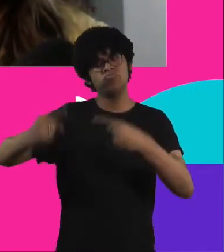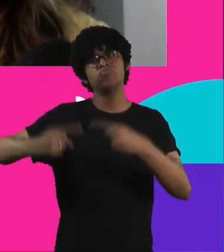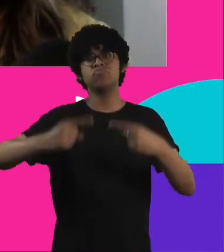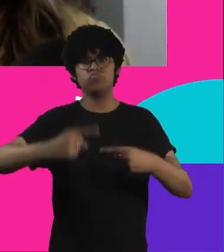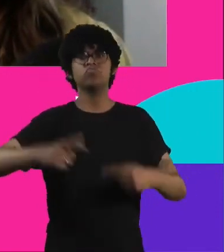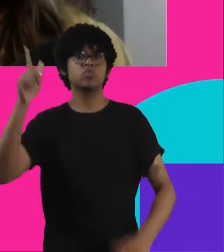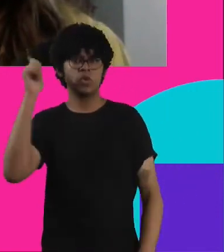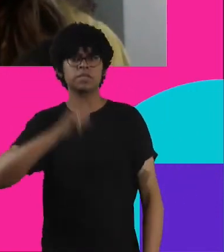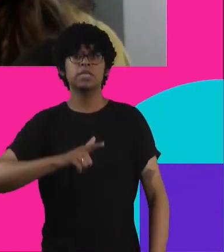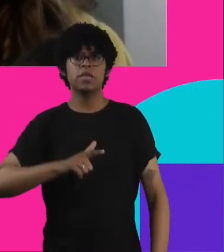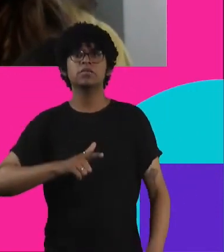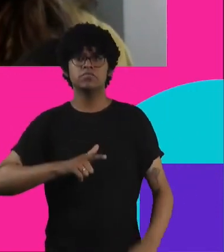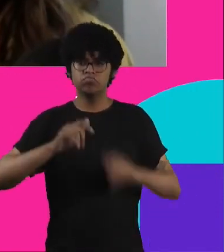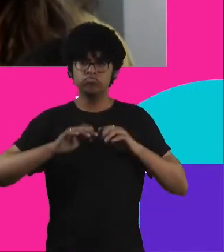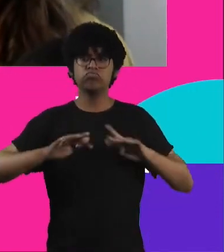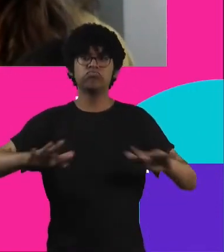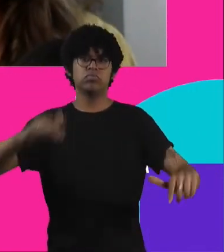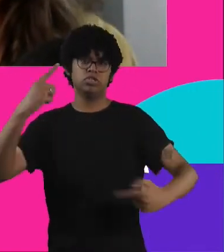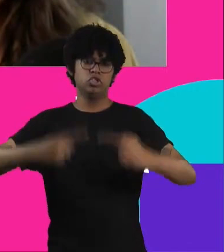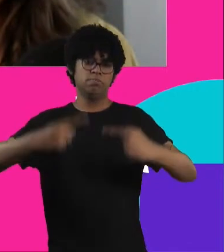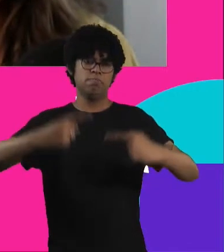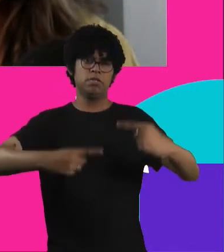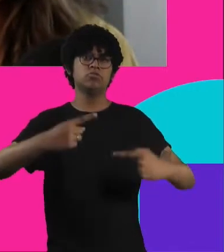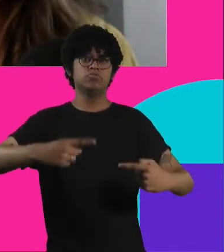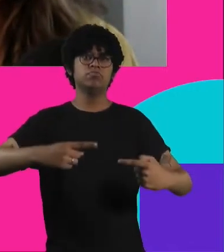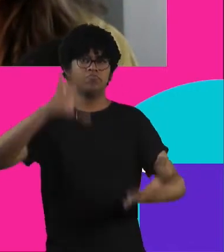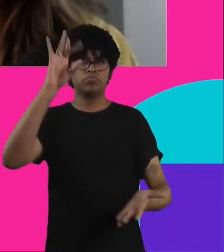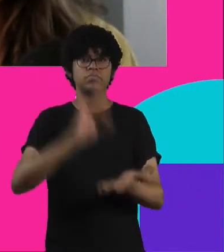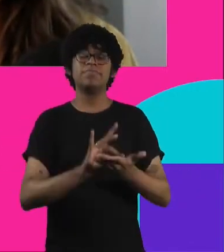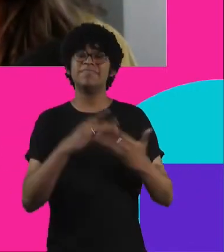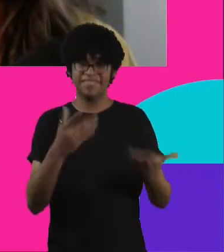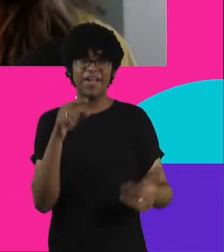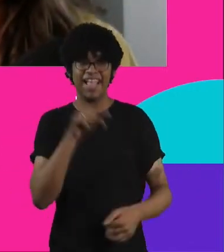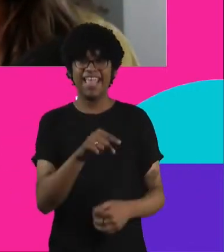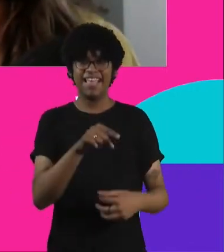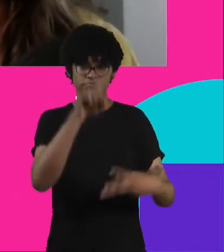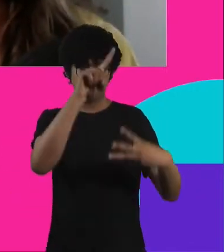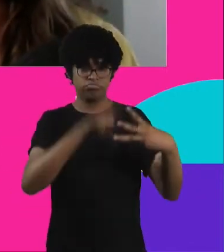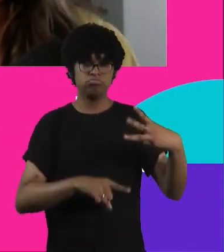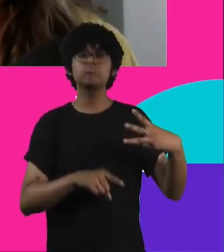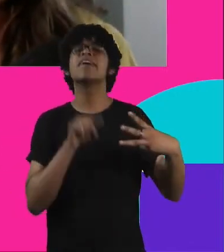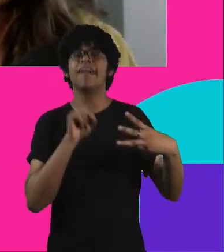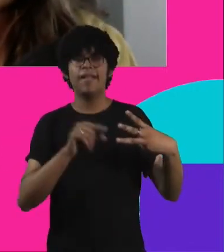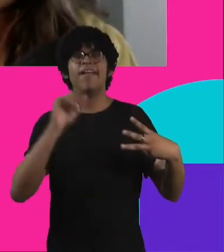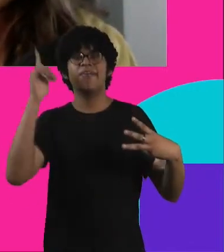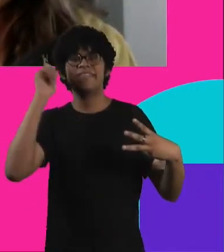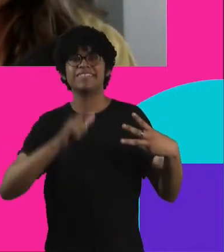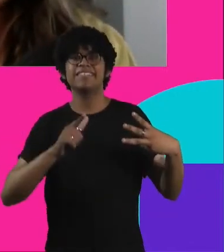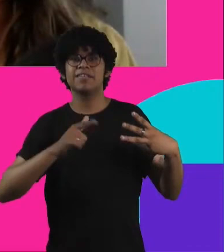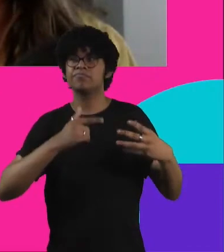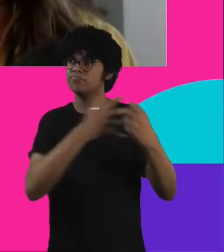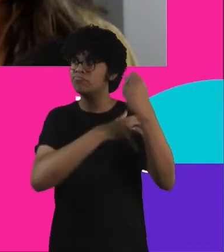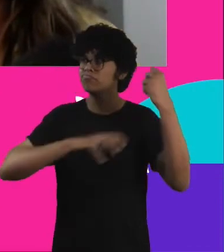cada vez mais implementado. Então, eu acredito que é a partir desses fenômenos que a gente consegue potencializar